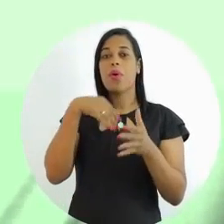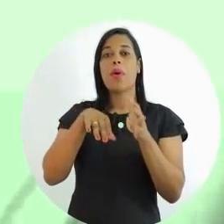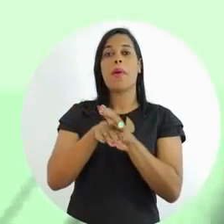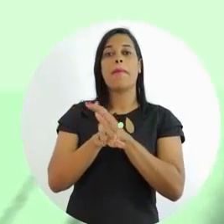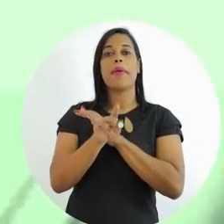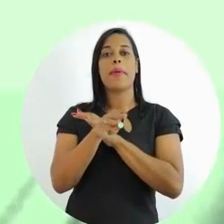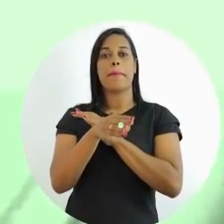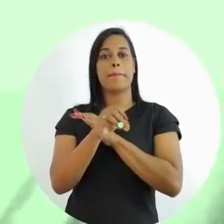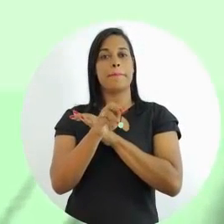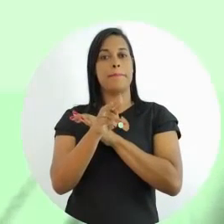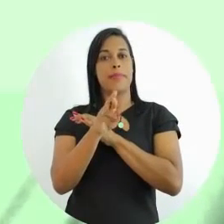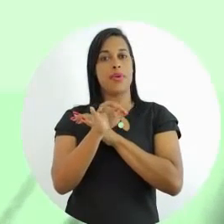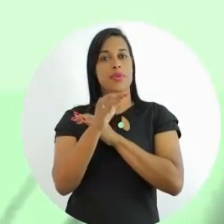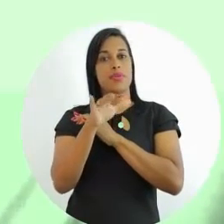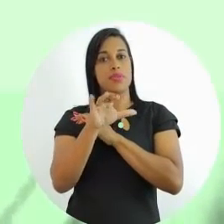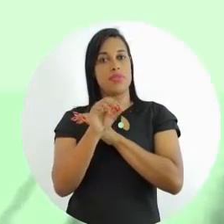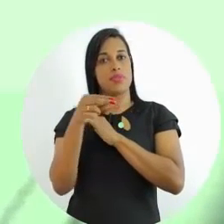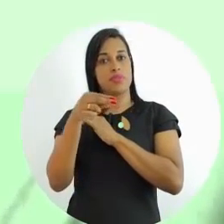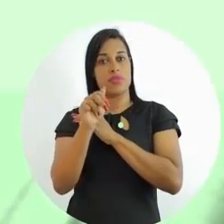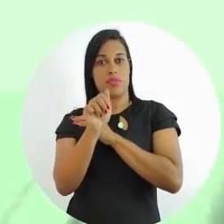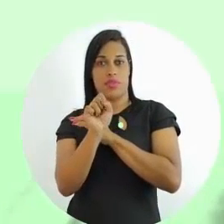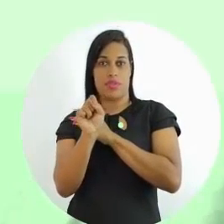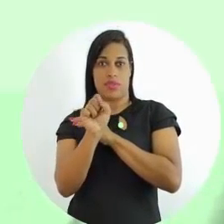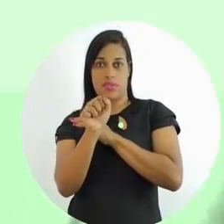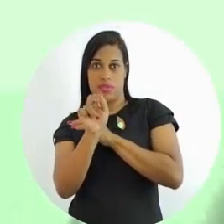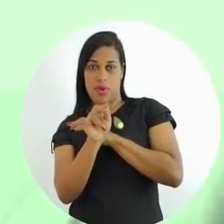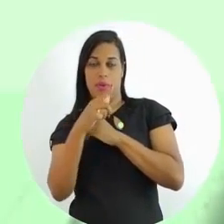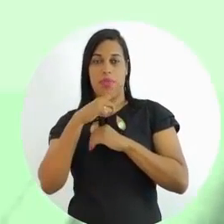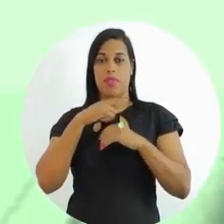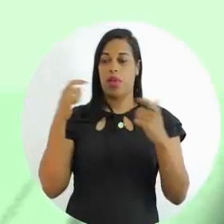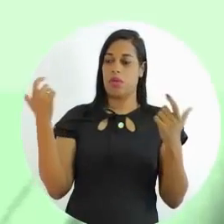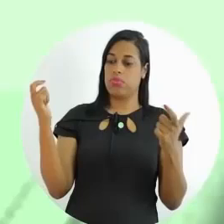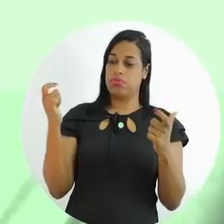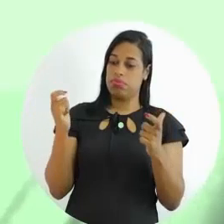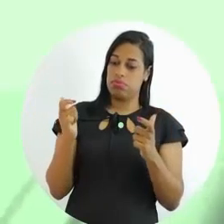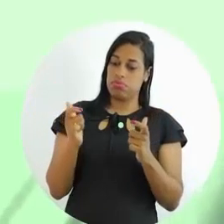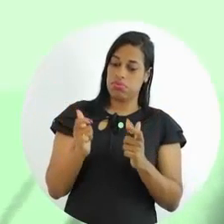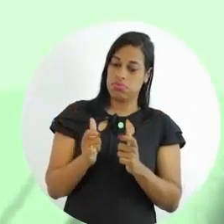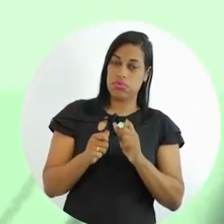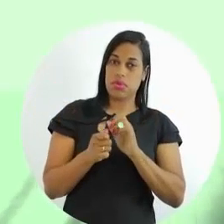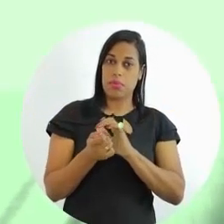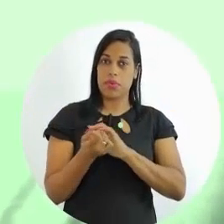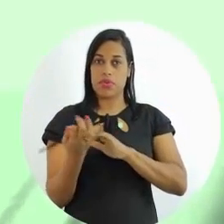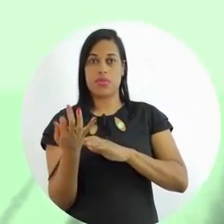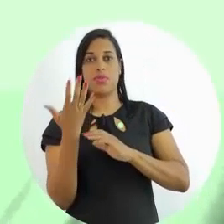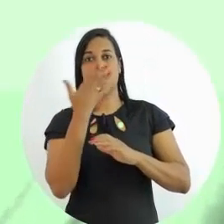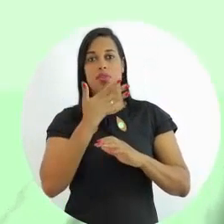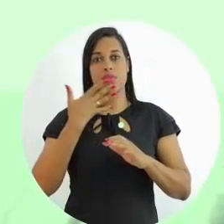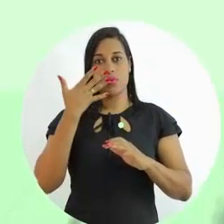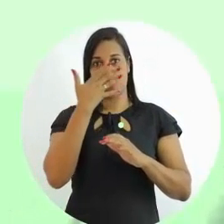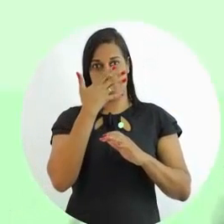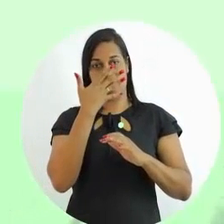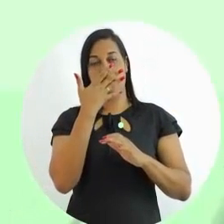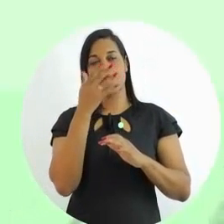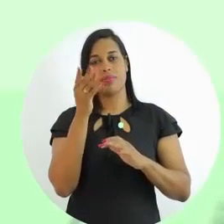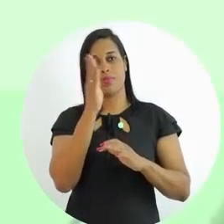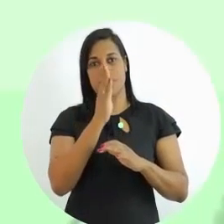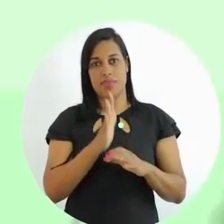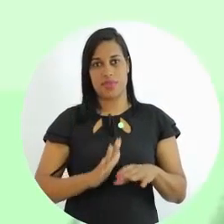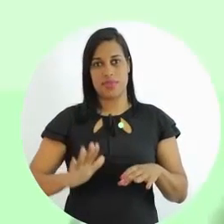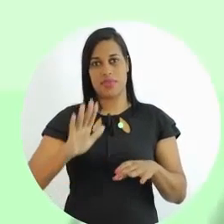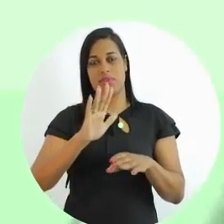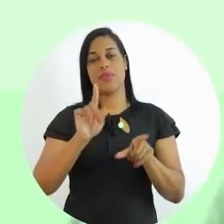Nassau, aqui em nosso estado. Temos o declínio da produção de açúcar depois que os holandeses são expulsos do